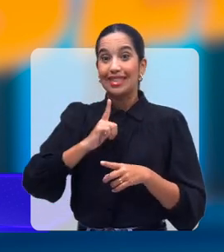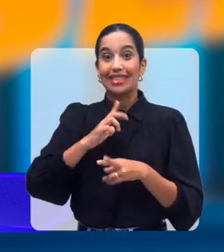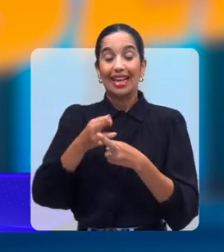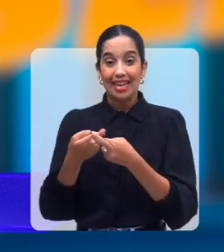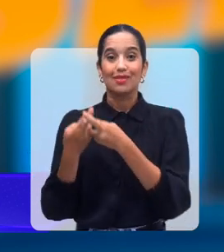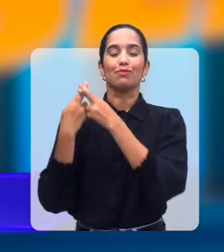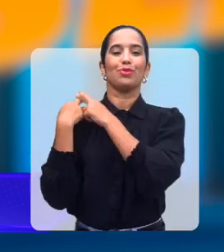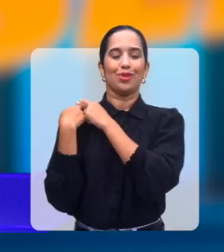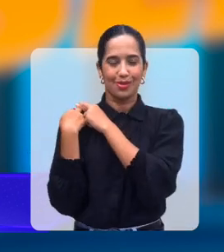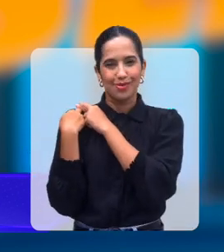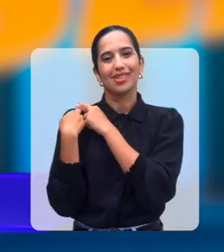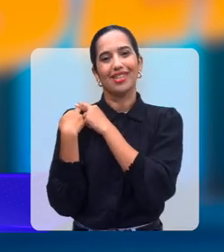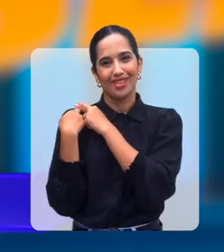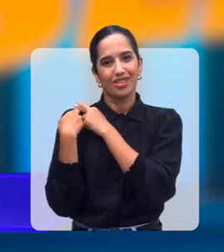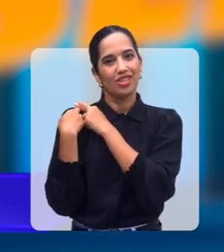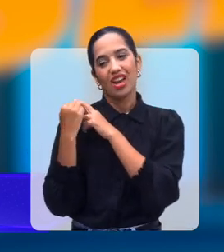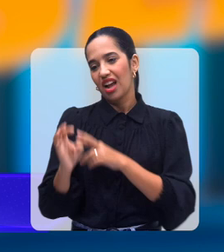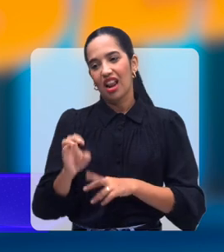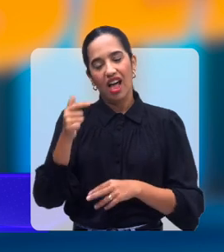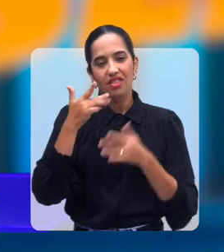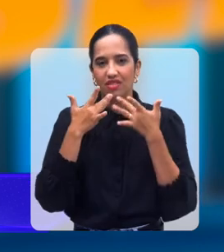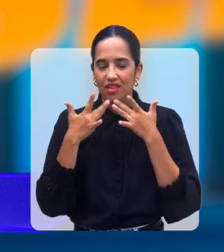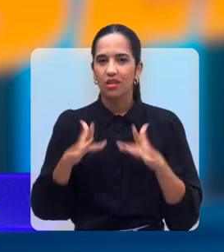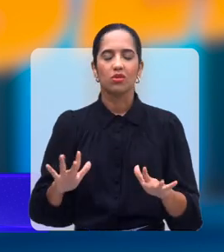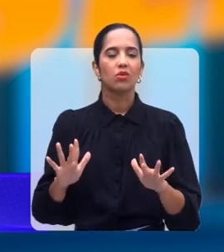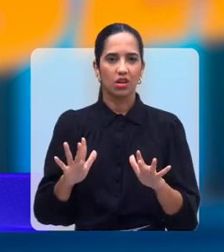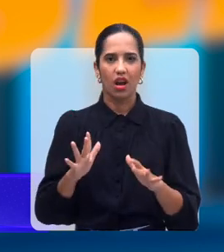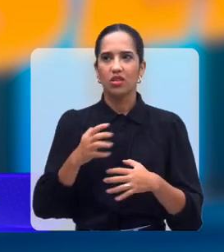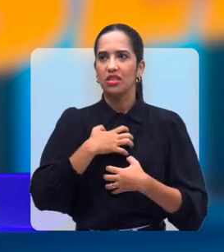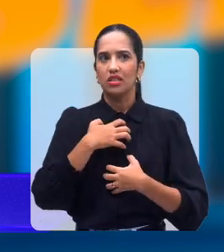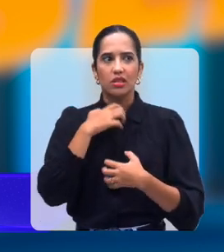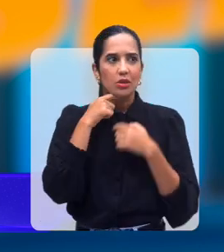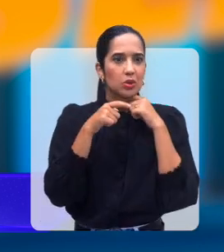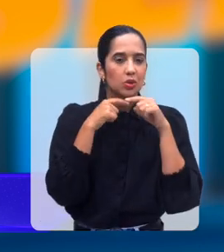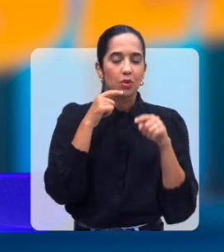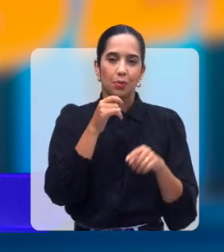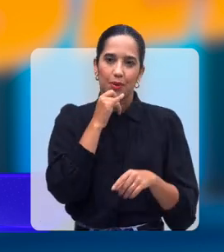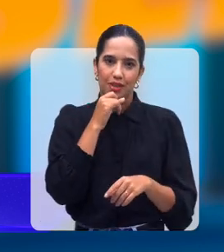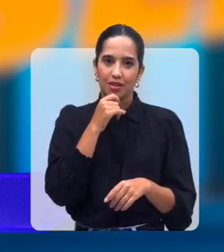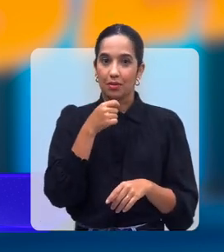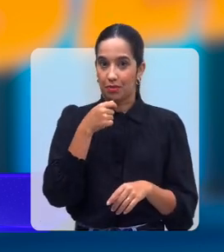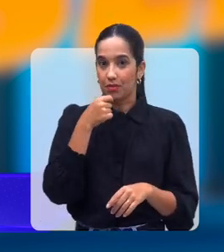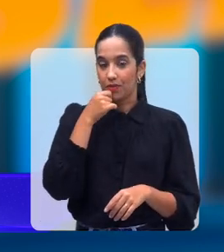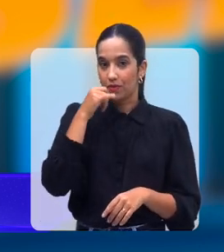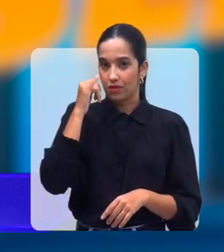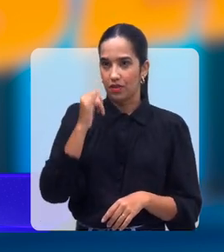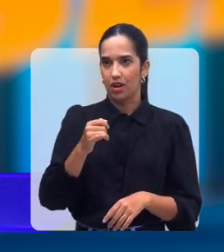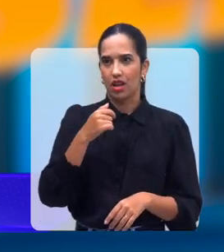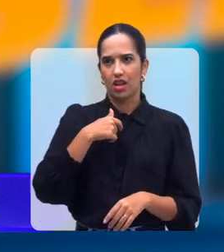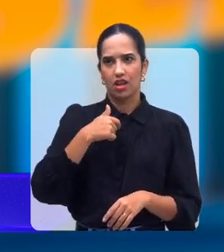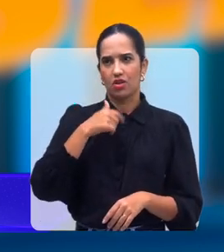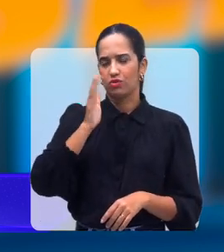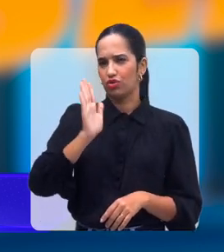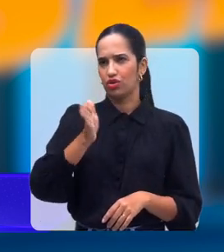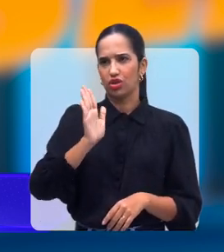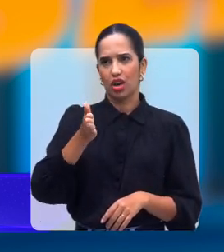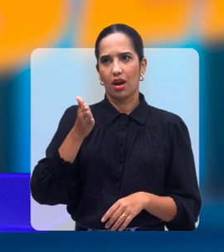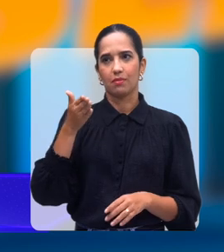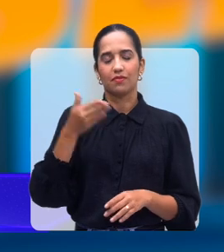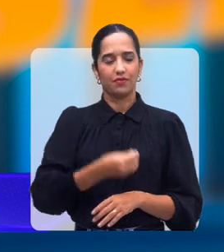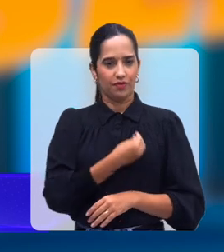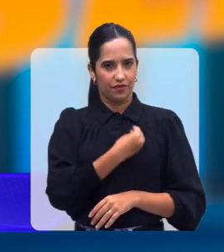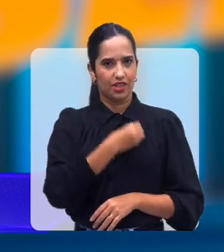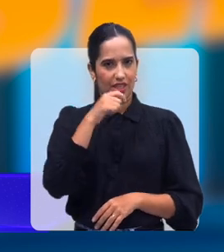tem responsabilidade, a pessoa fica mesmo insegura. Eu, por exemplo, modéstia à parte, eu já participei